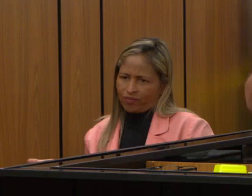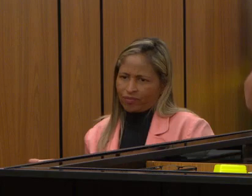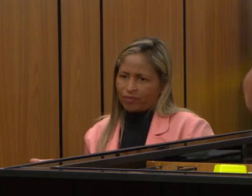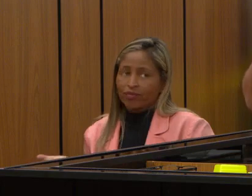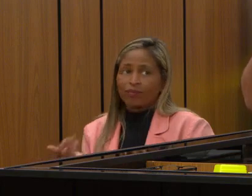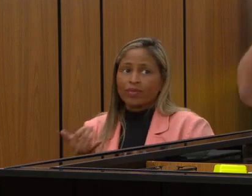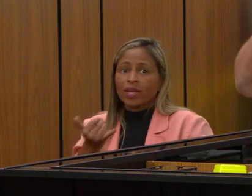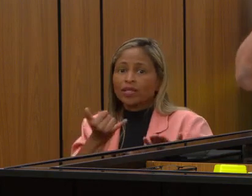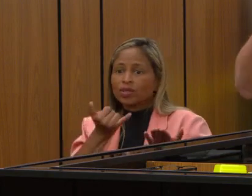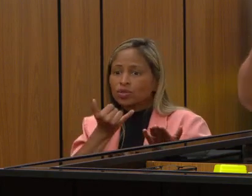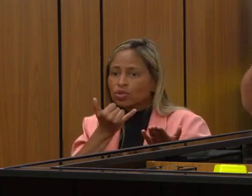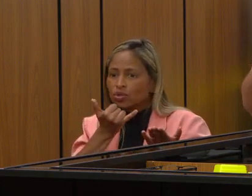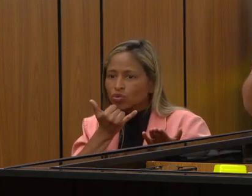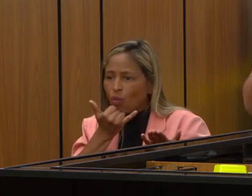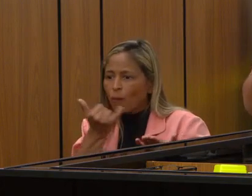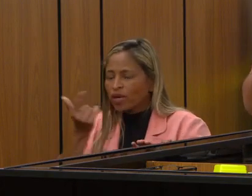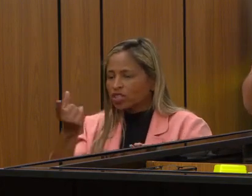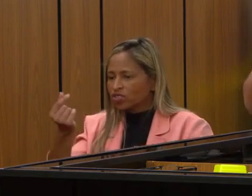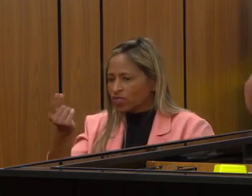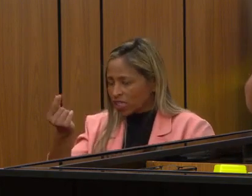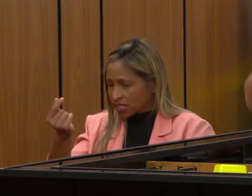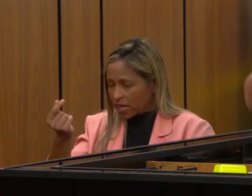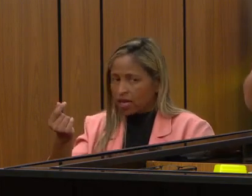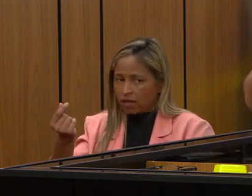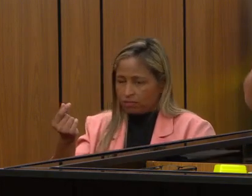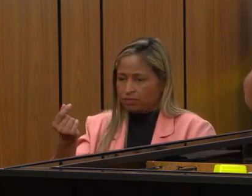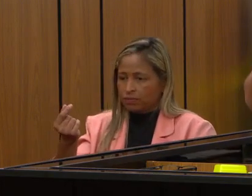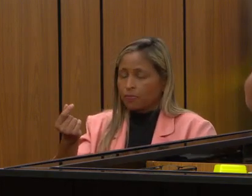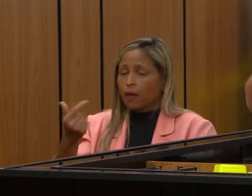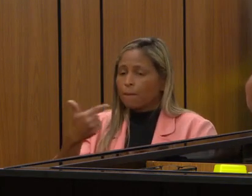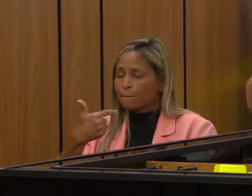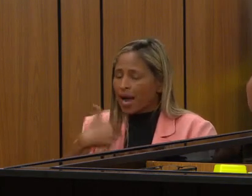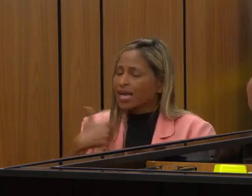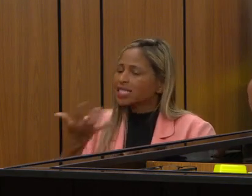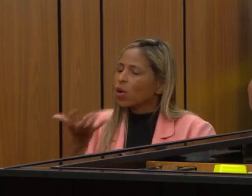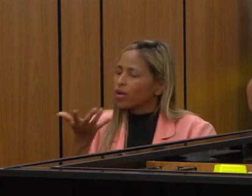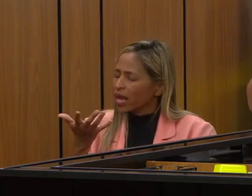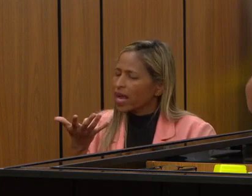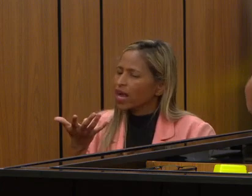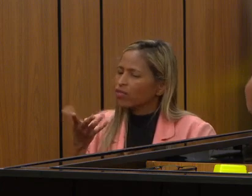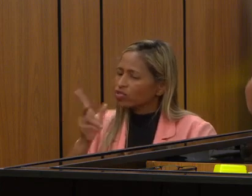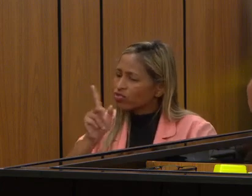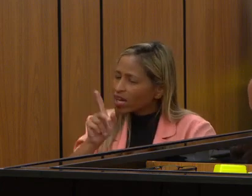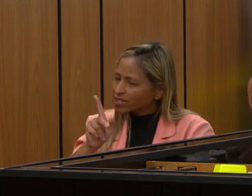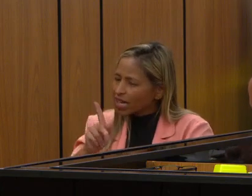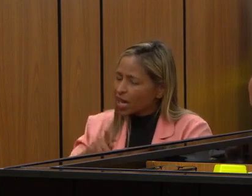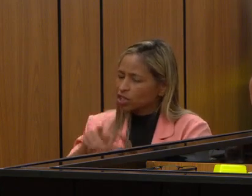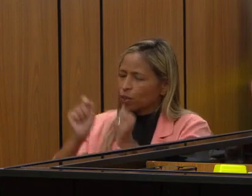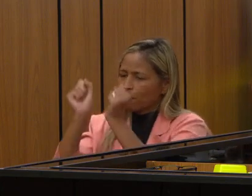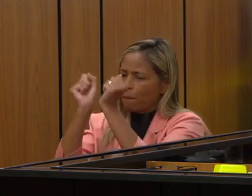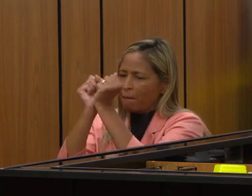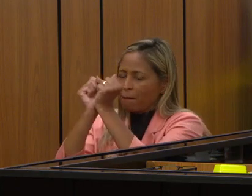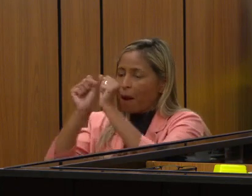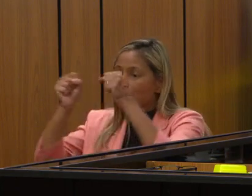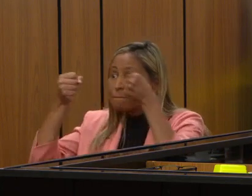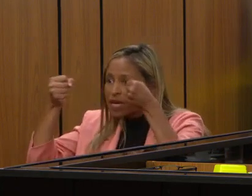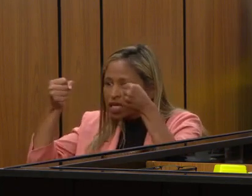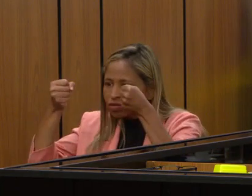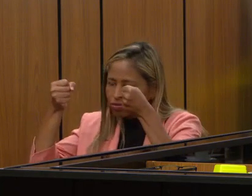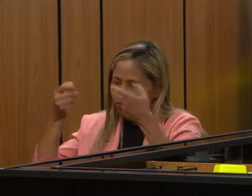senhora até me desculpa eu falei sobre a questão financeira e mas que eu queria ver mesmo era essas pessoas atrás das grades porque são realmente